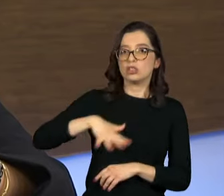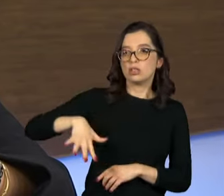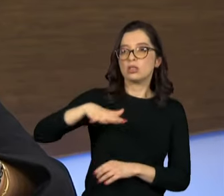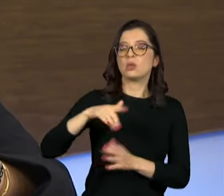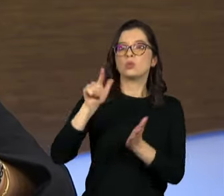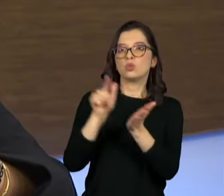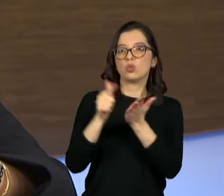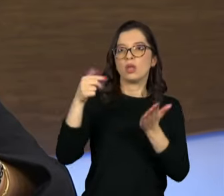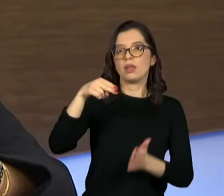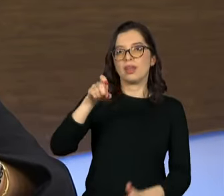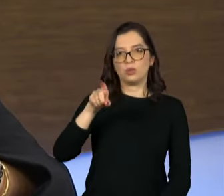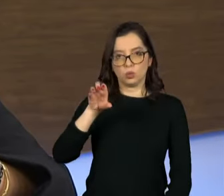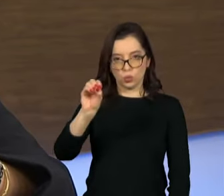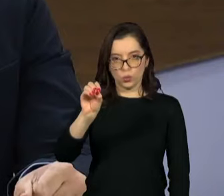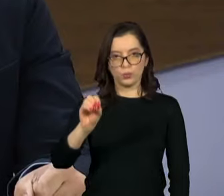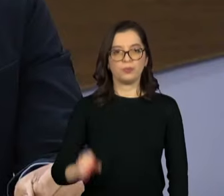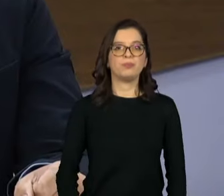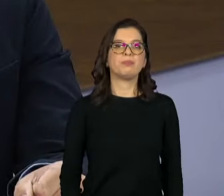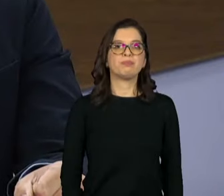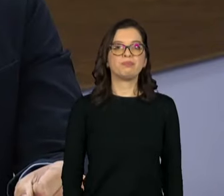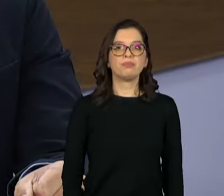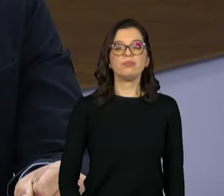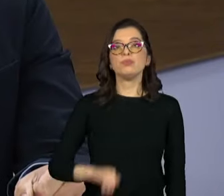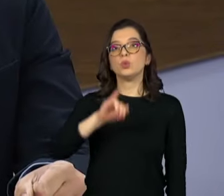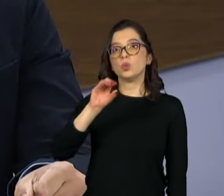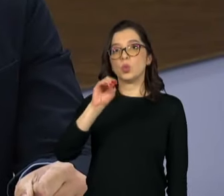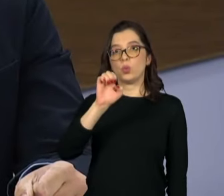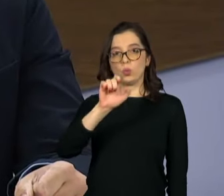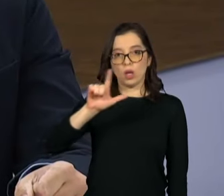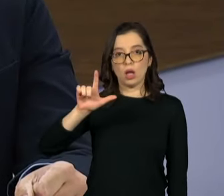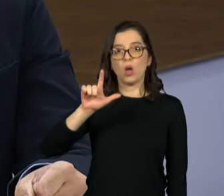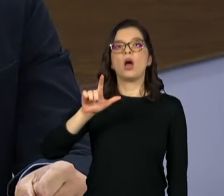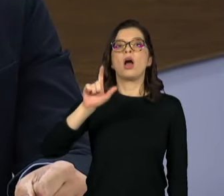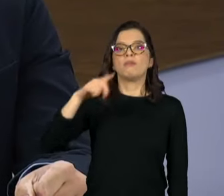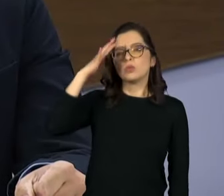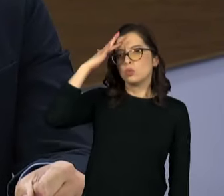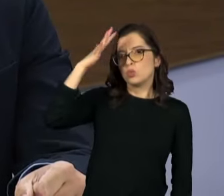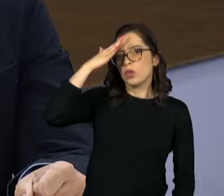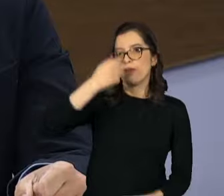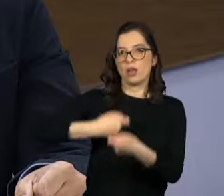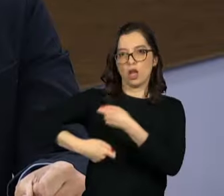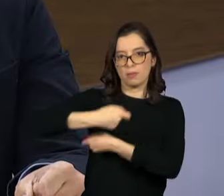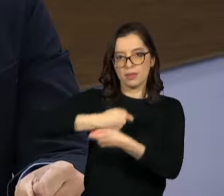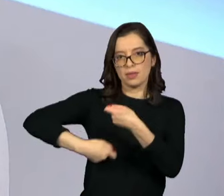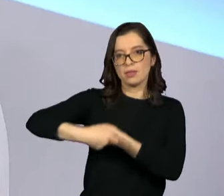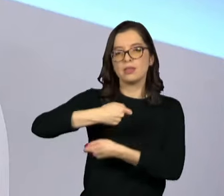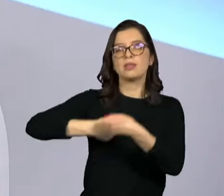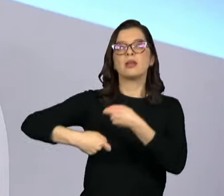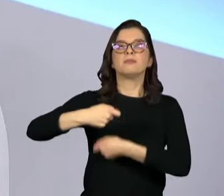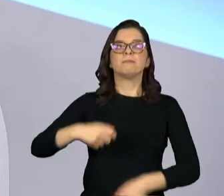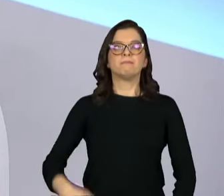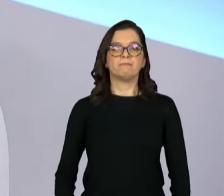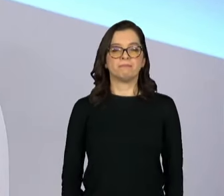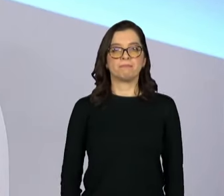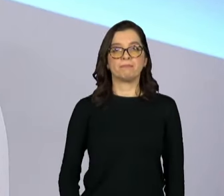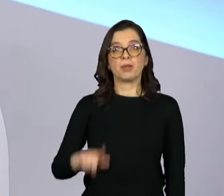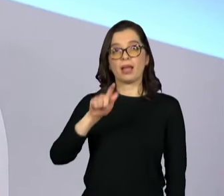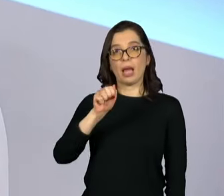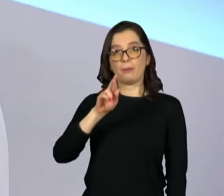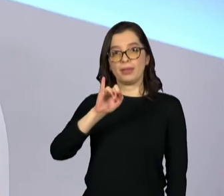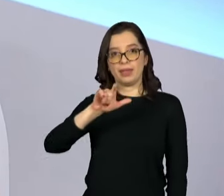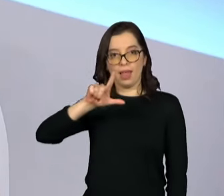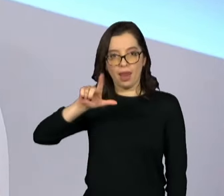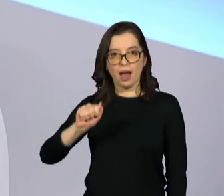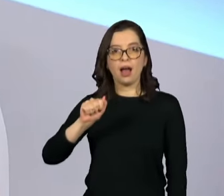e da Gama Revista. Joel Pinheiro, filósofo, economista e colunista da Folha de São Paulo. Gabriela Prioli, mestre